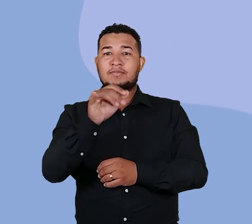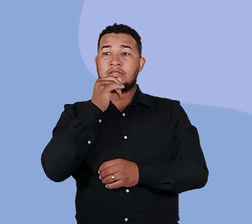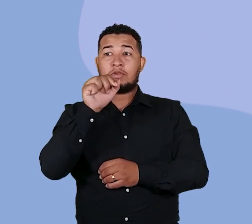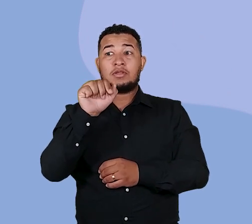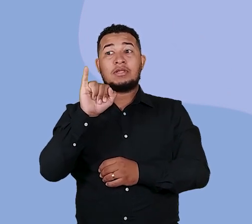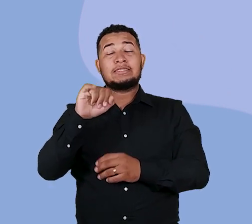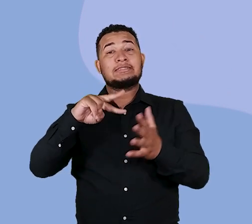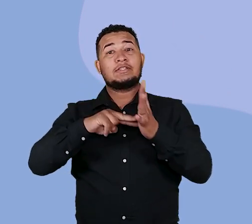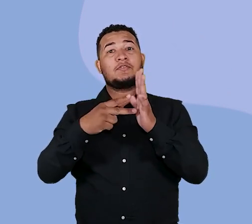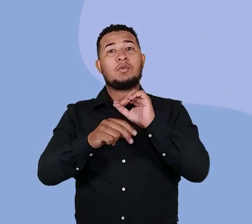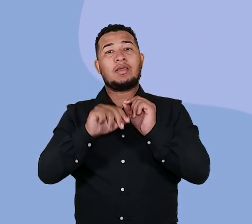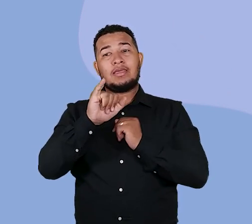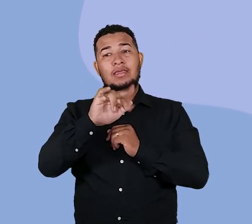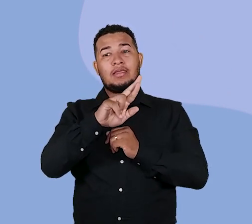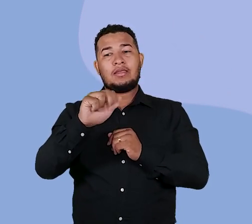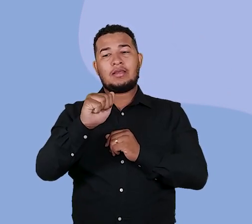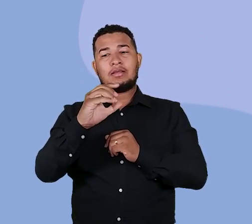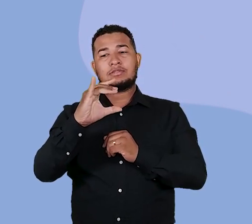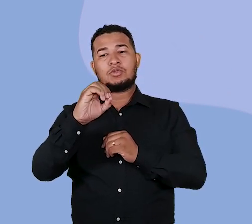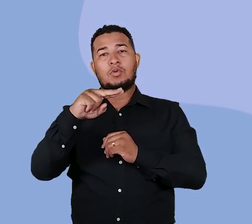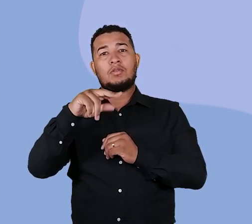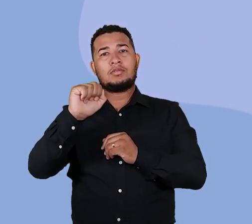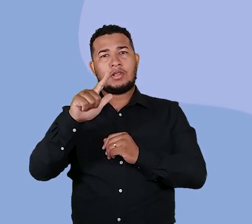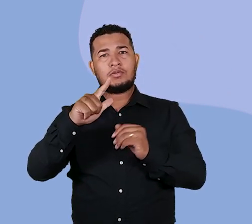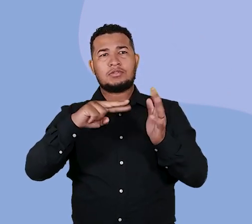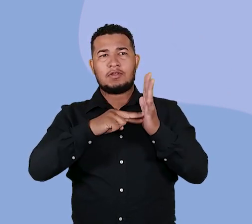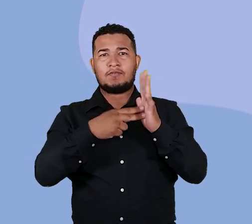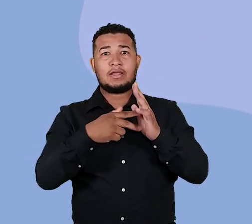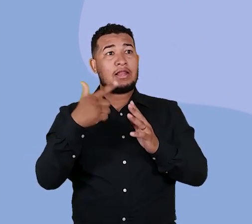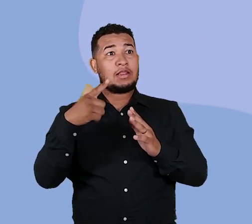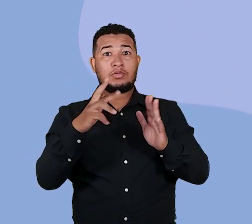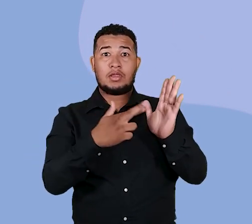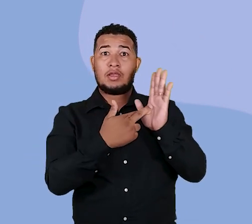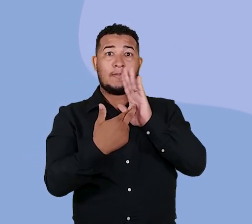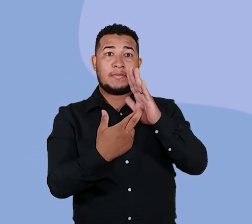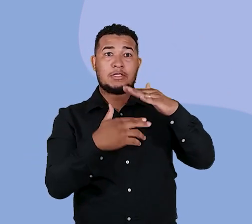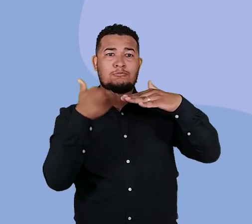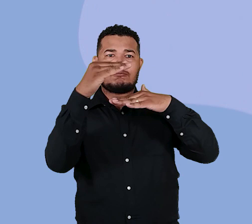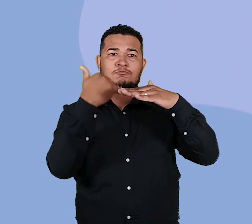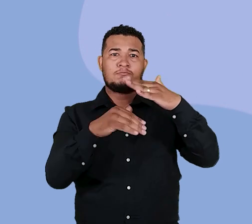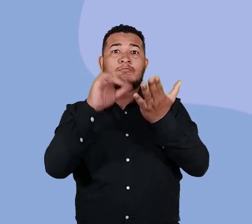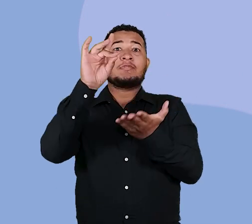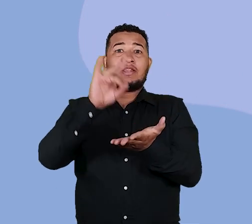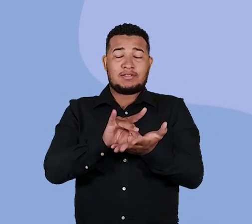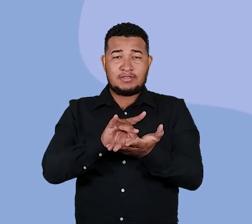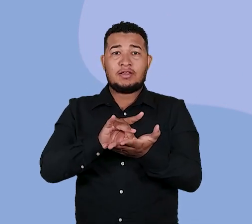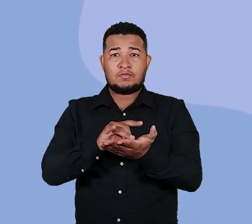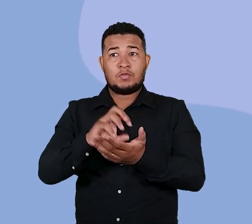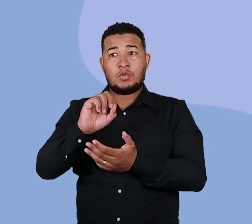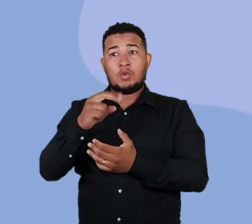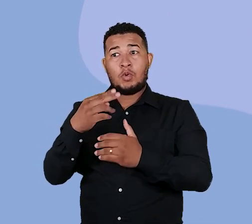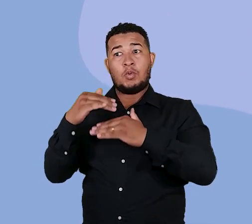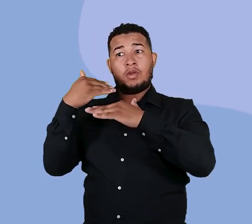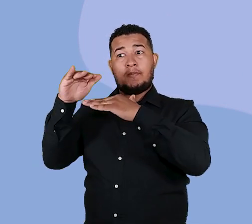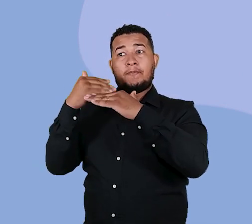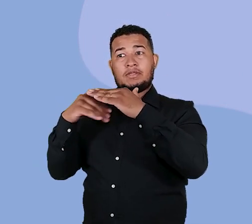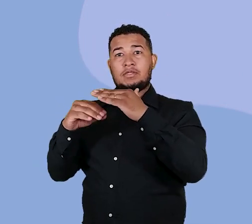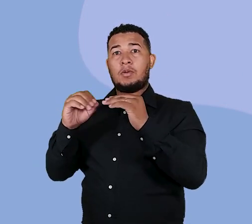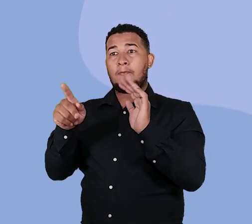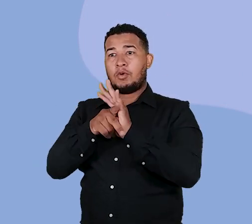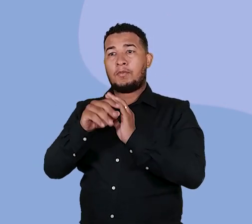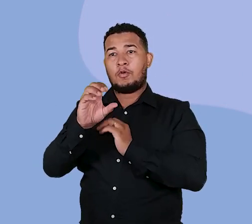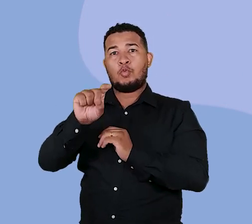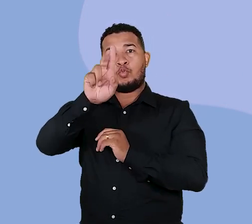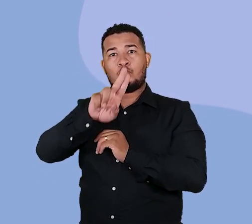números que não admitem uma representação decimal exata, nem uma representação na forma